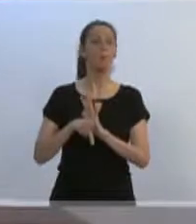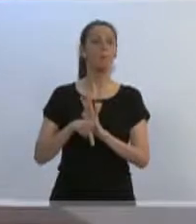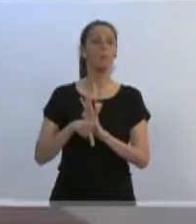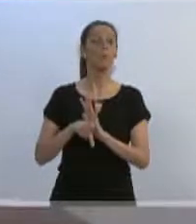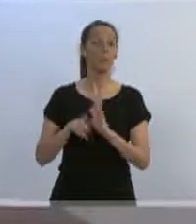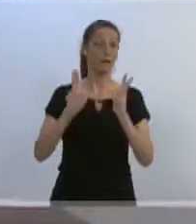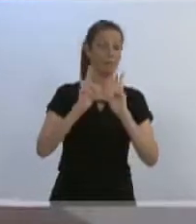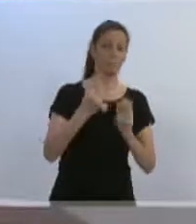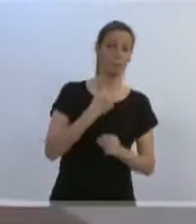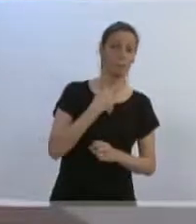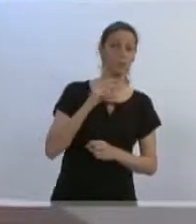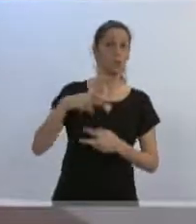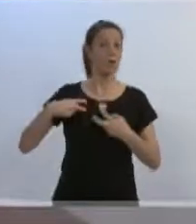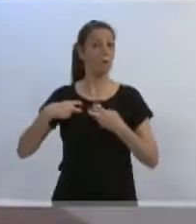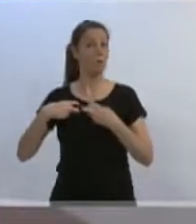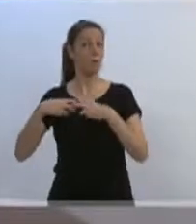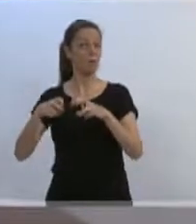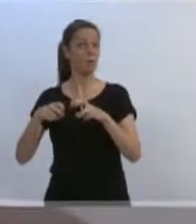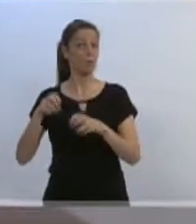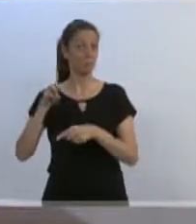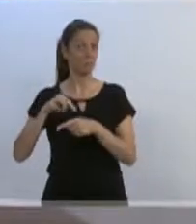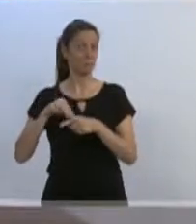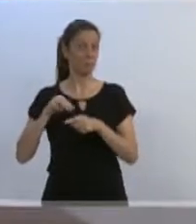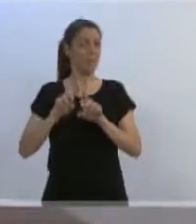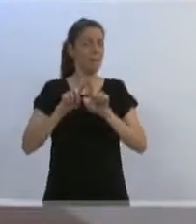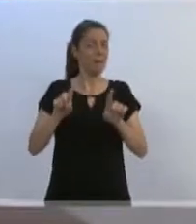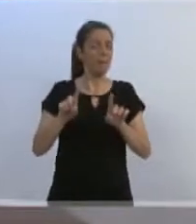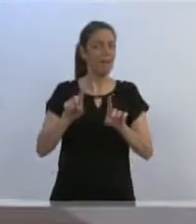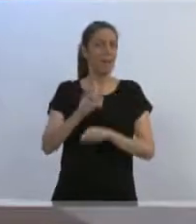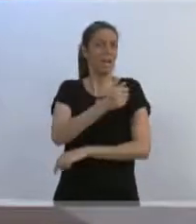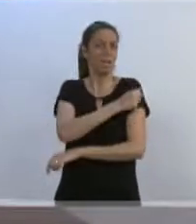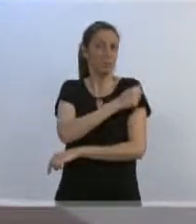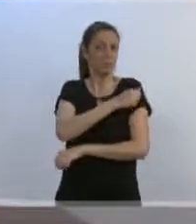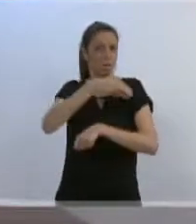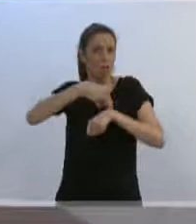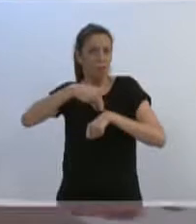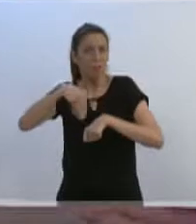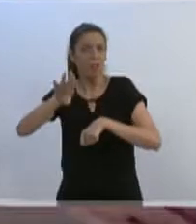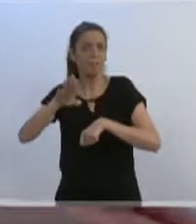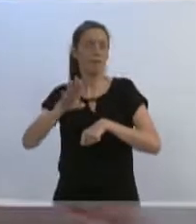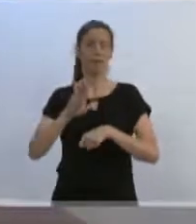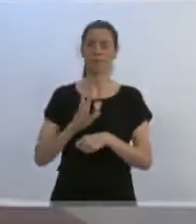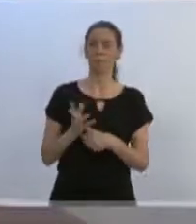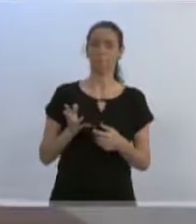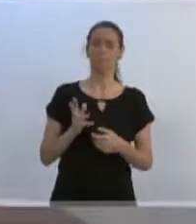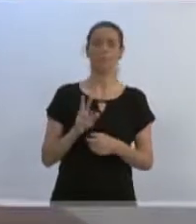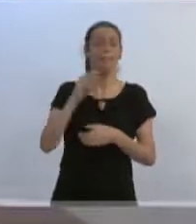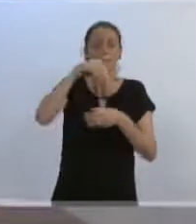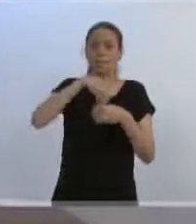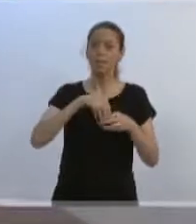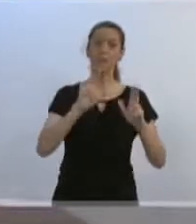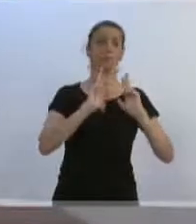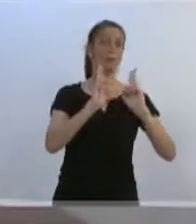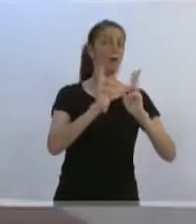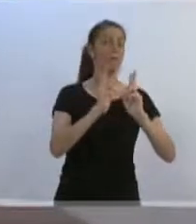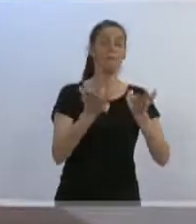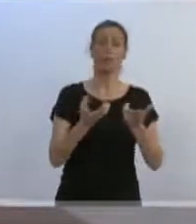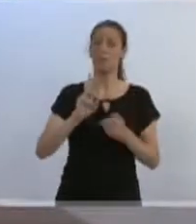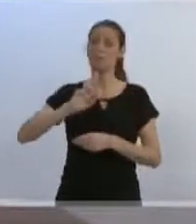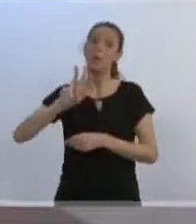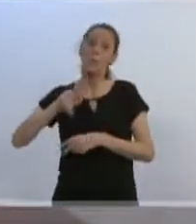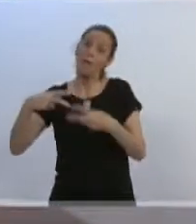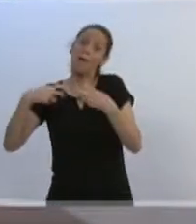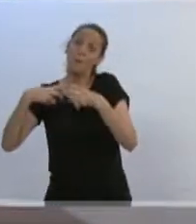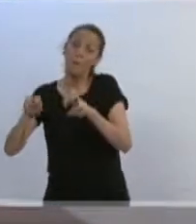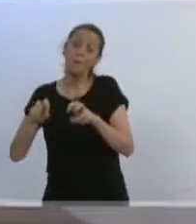senhores levar a criança levou o aluno ele não está andando do ônibus está dando uma van e